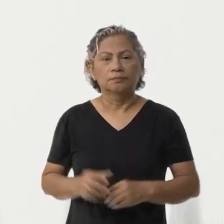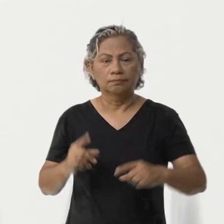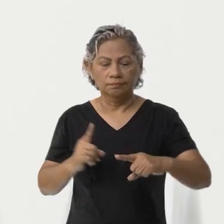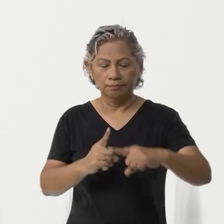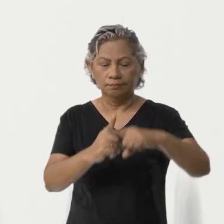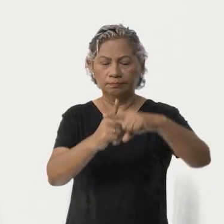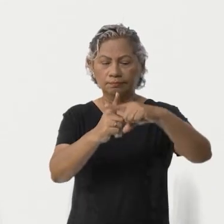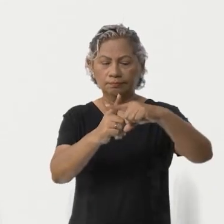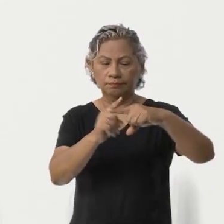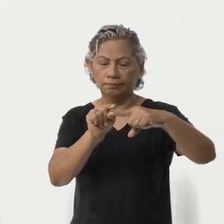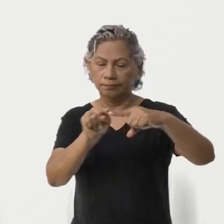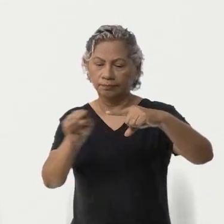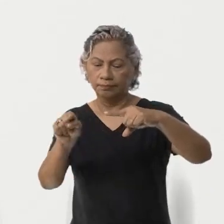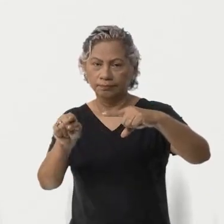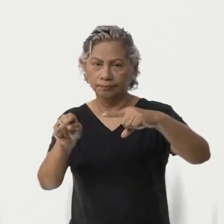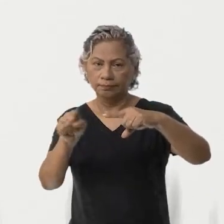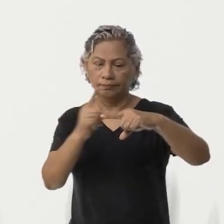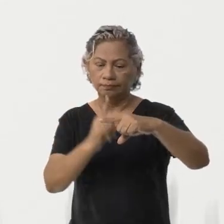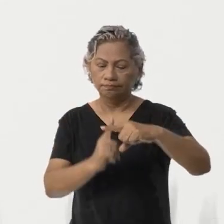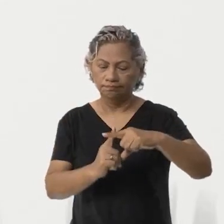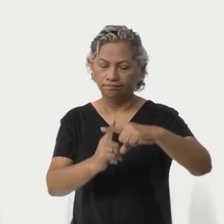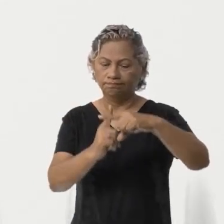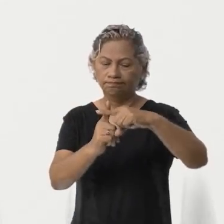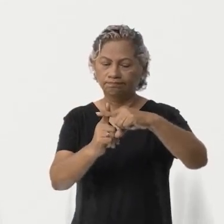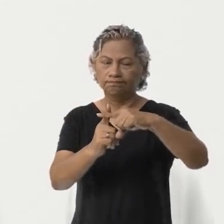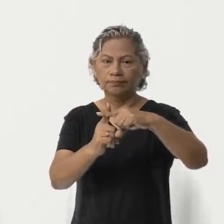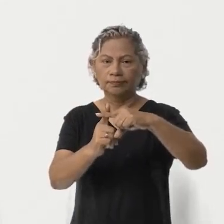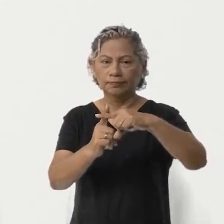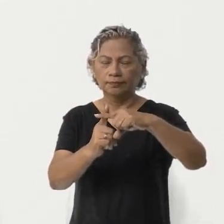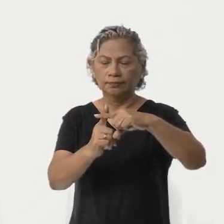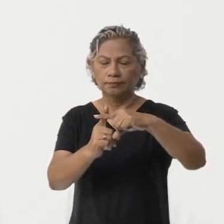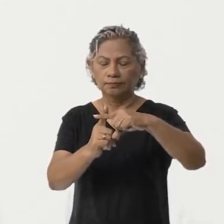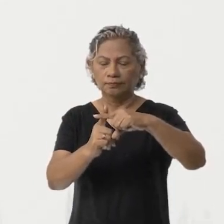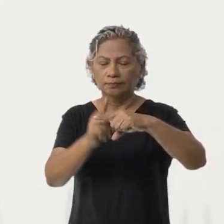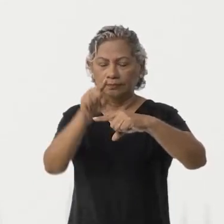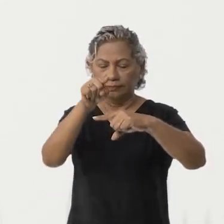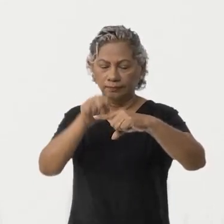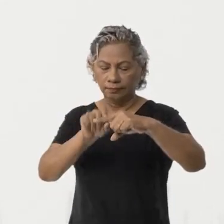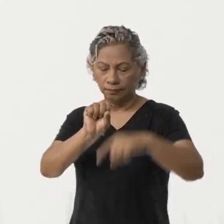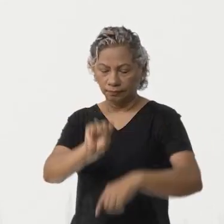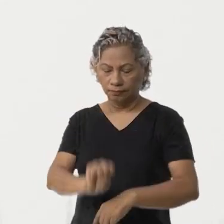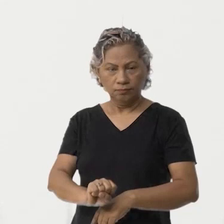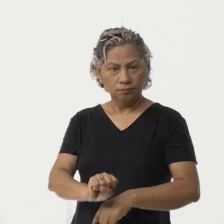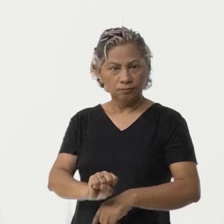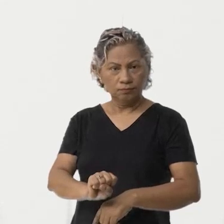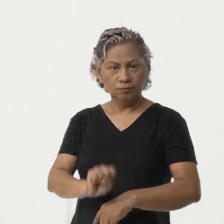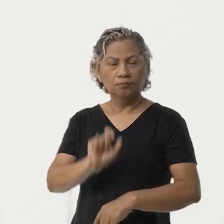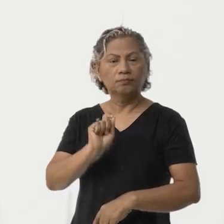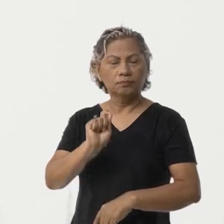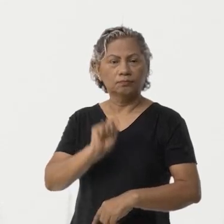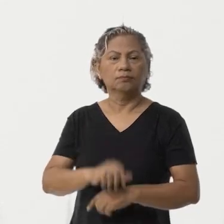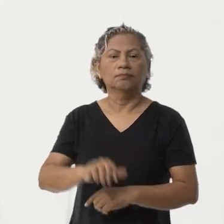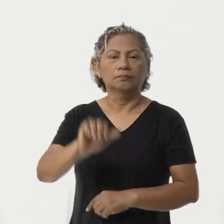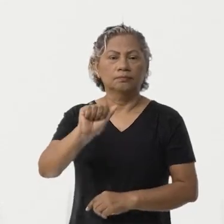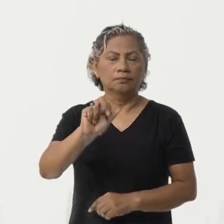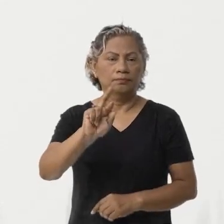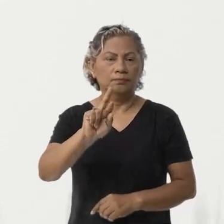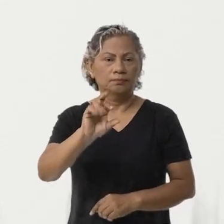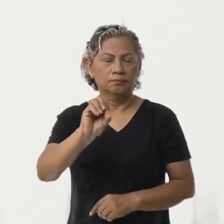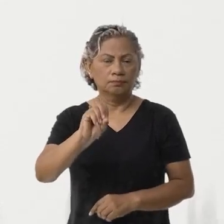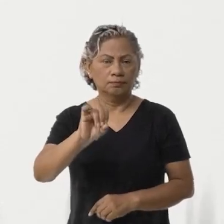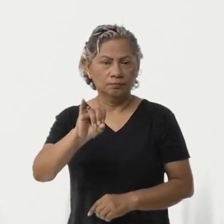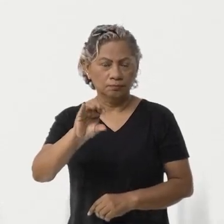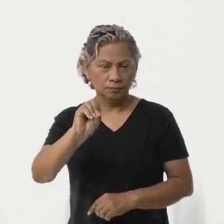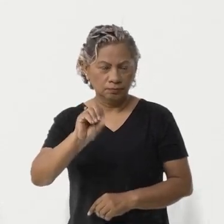isso que é o chamado de ponto extremo. E qual é o último lugar do Brasil ao sul? Qual é o ponto extremo do Brasil ao sul? É